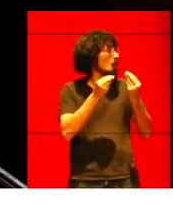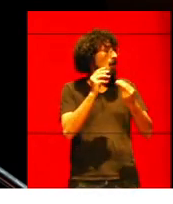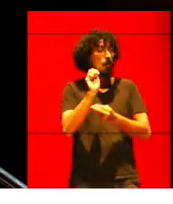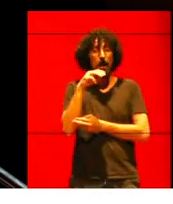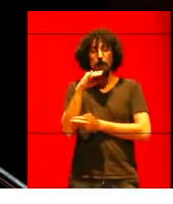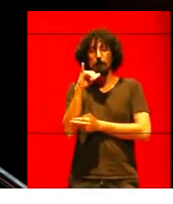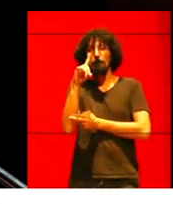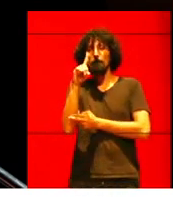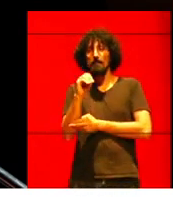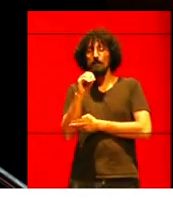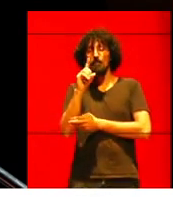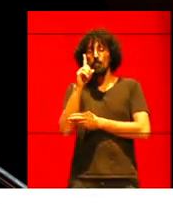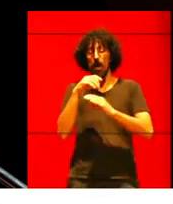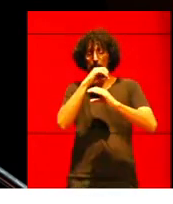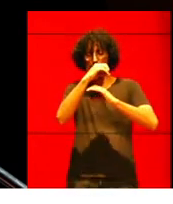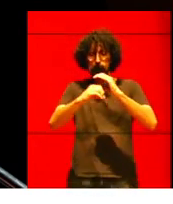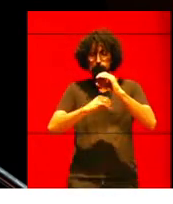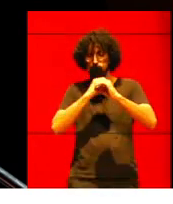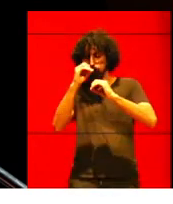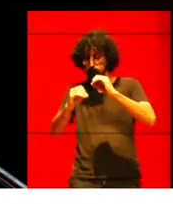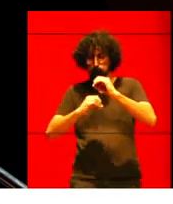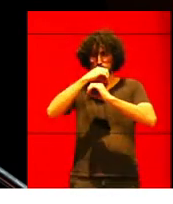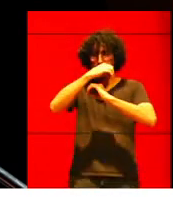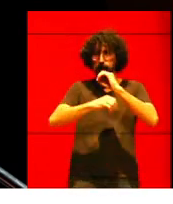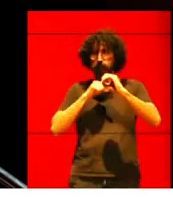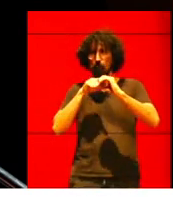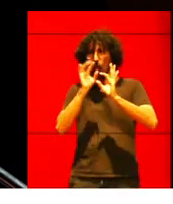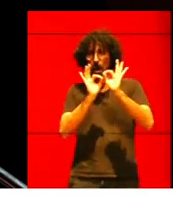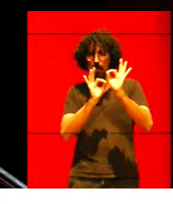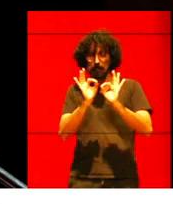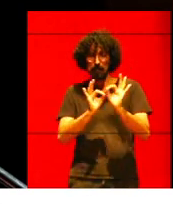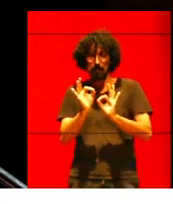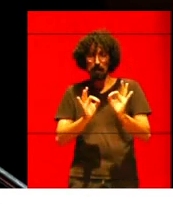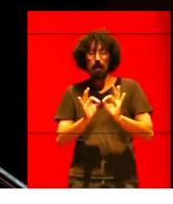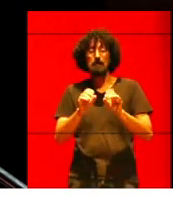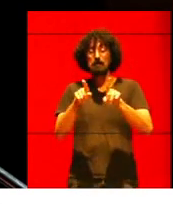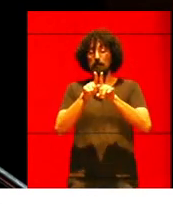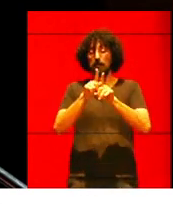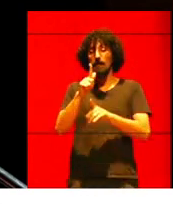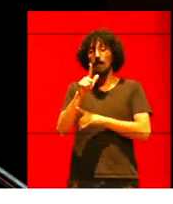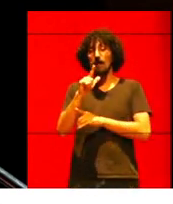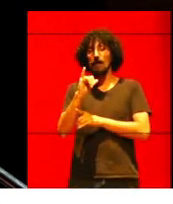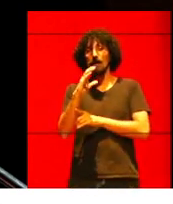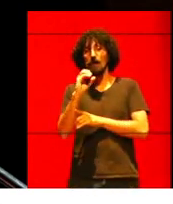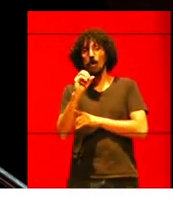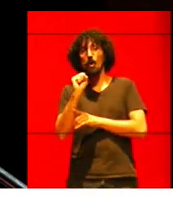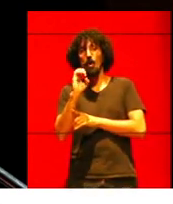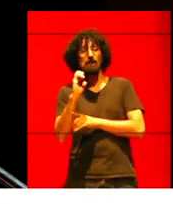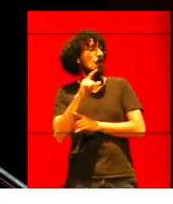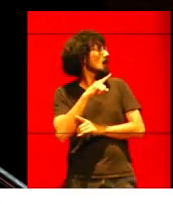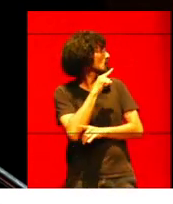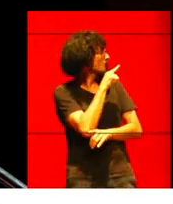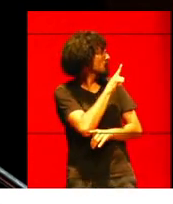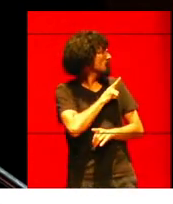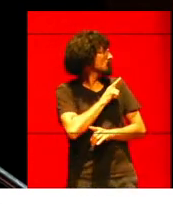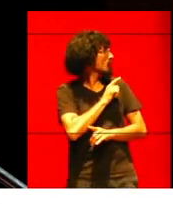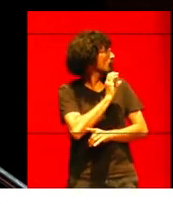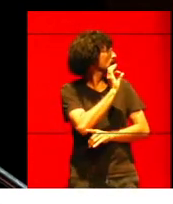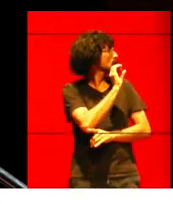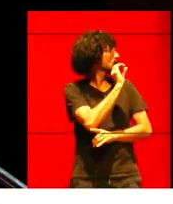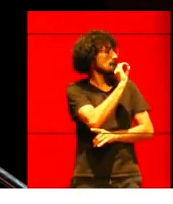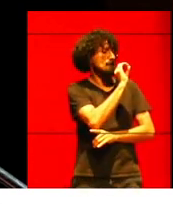se organiza, como as moléculas de glicose elas se organizam. Percebam que cada bolinha dessa, pessoal, é uma molécula